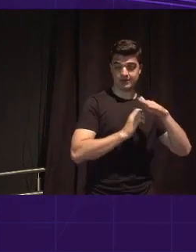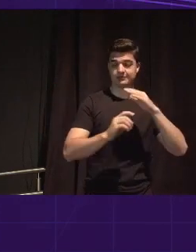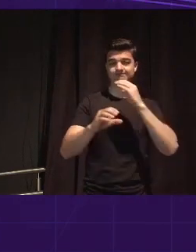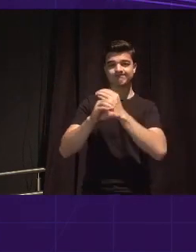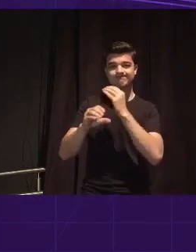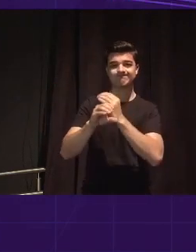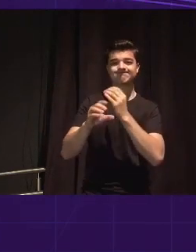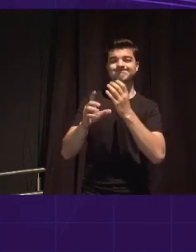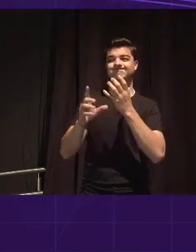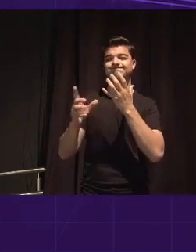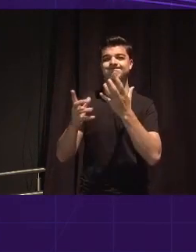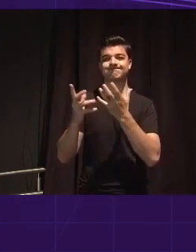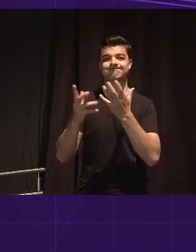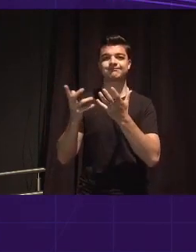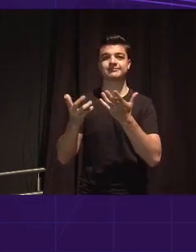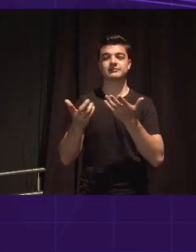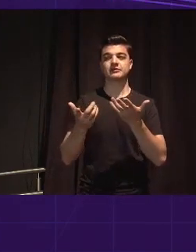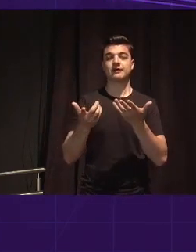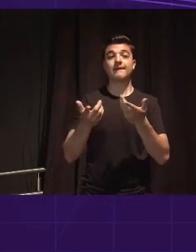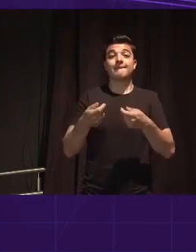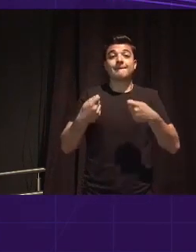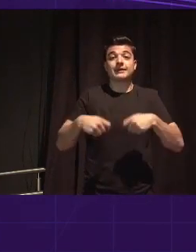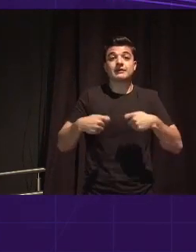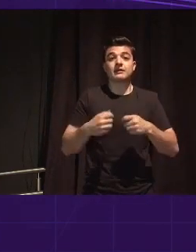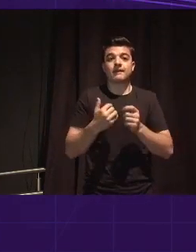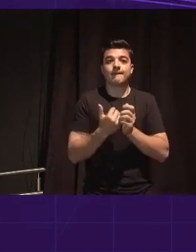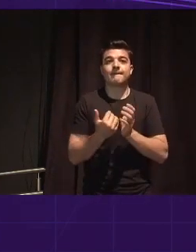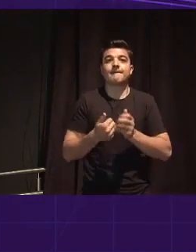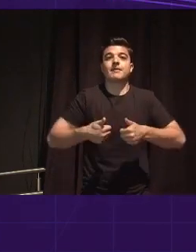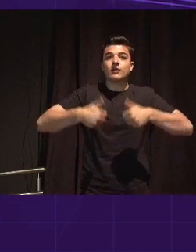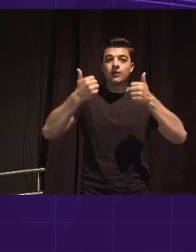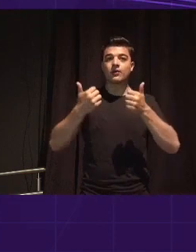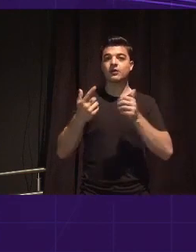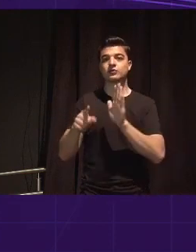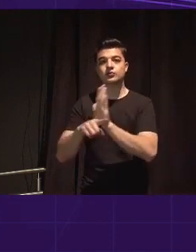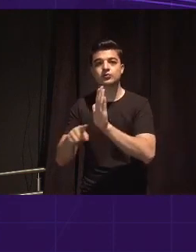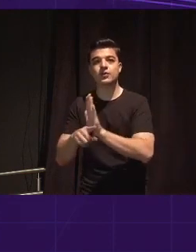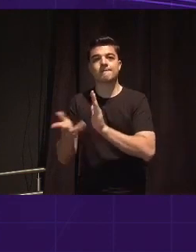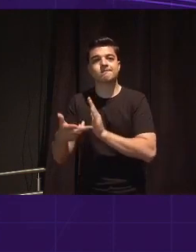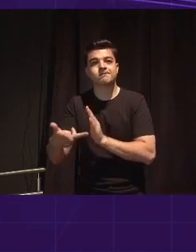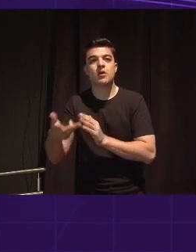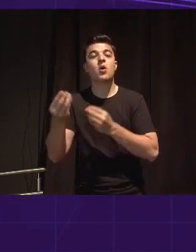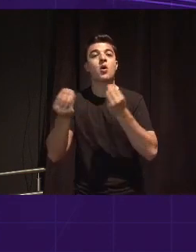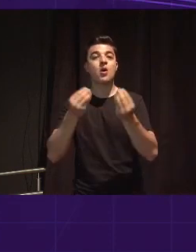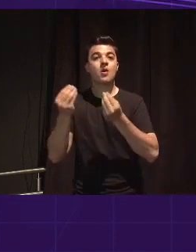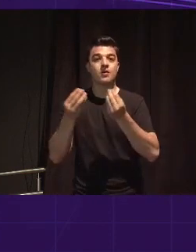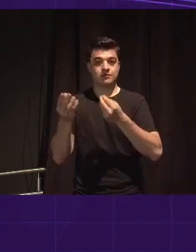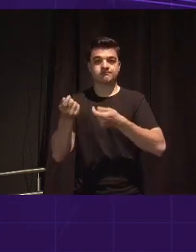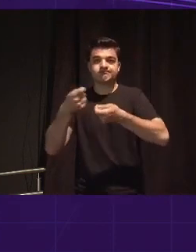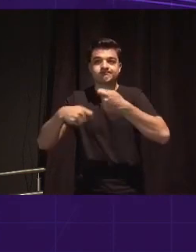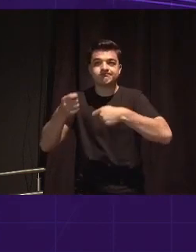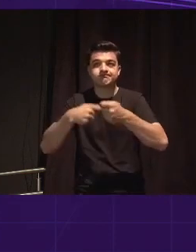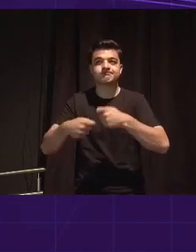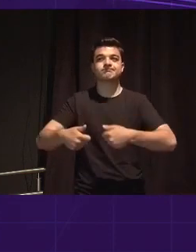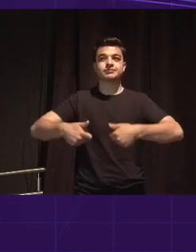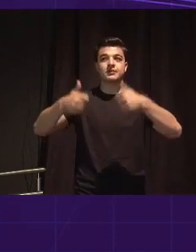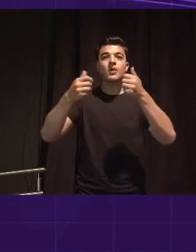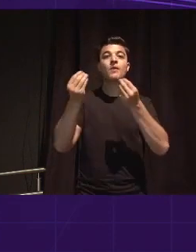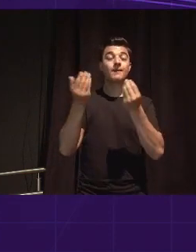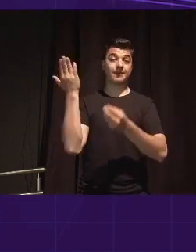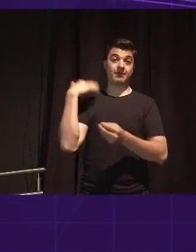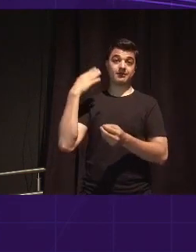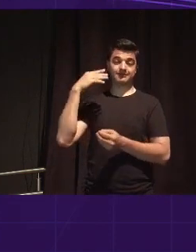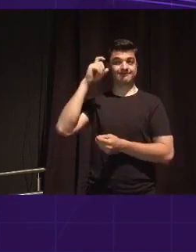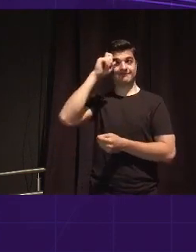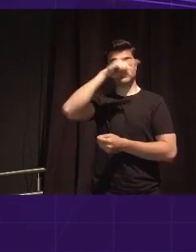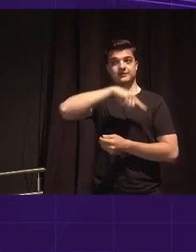estratégia da companhia, para atender a gente chama de unity economics, né? Para atender os nossos resultados de